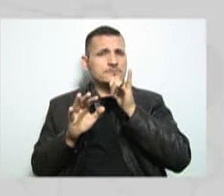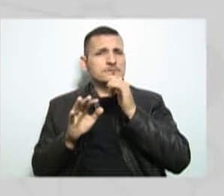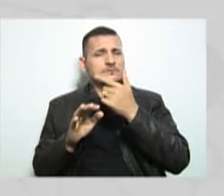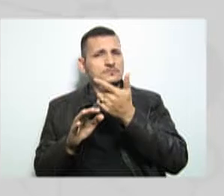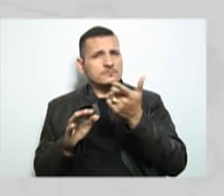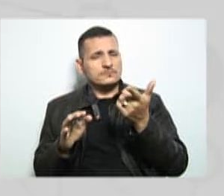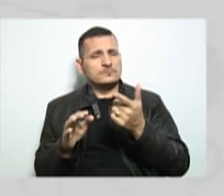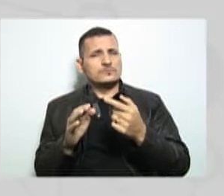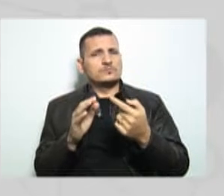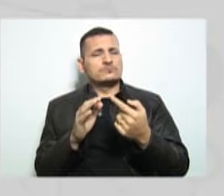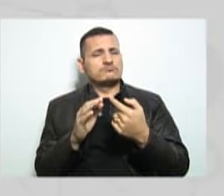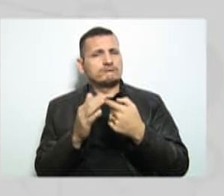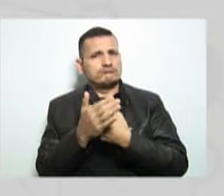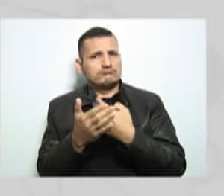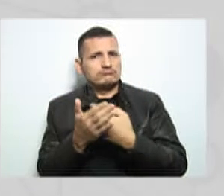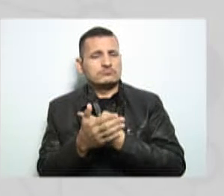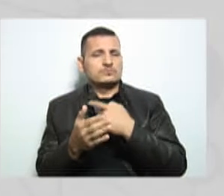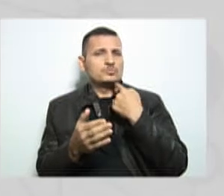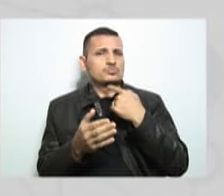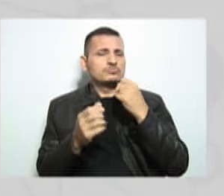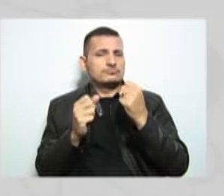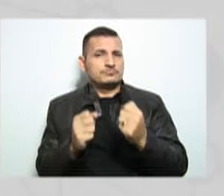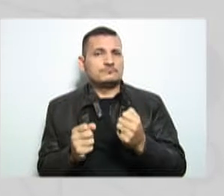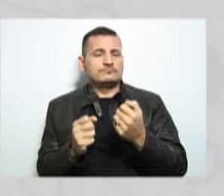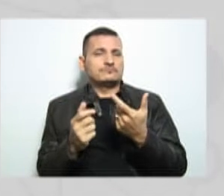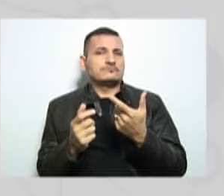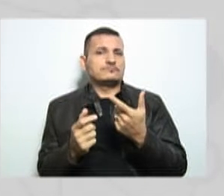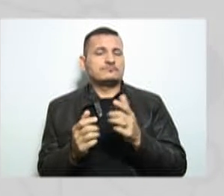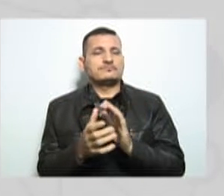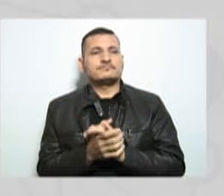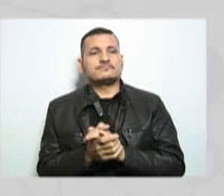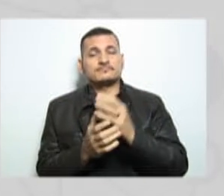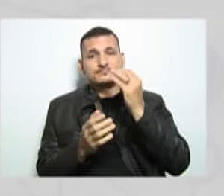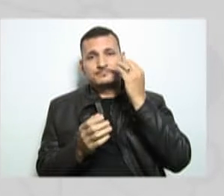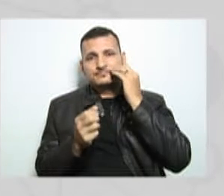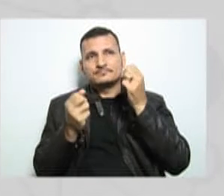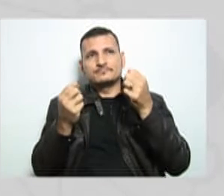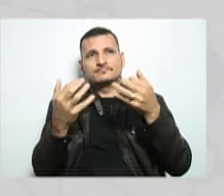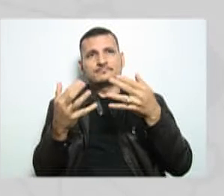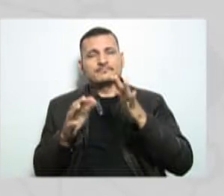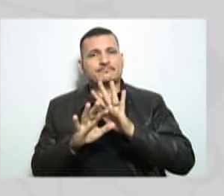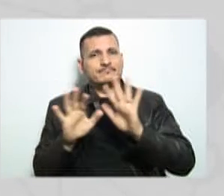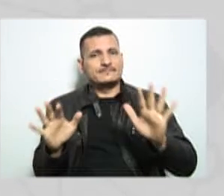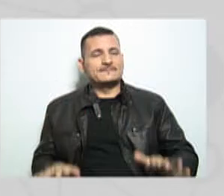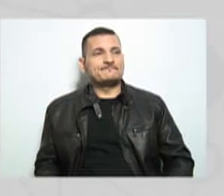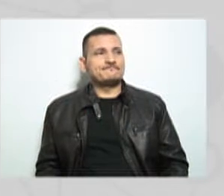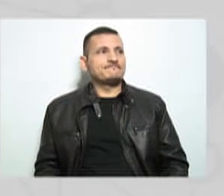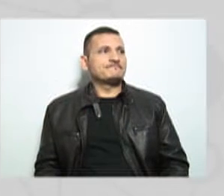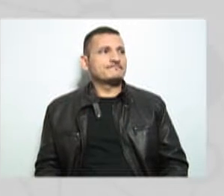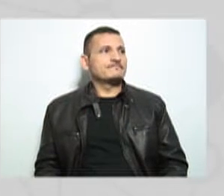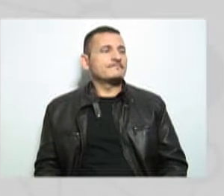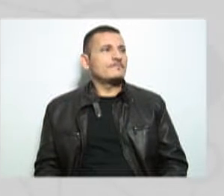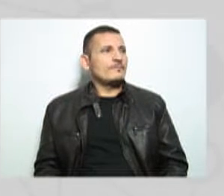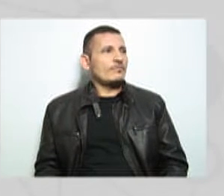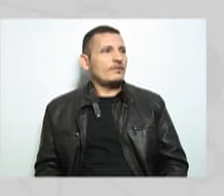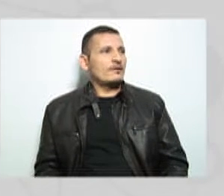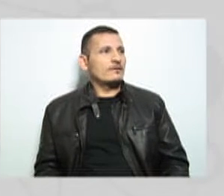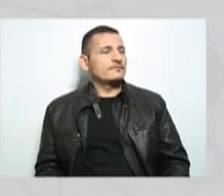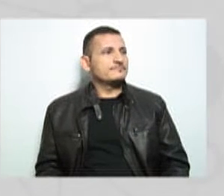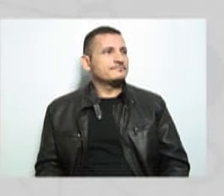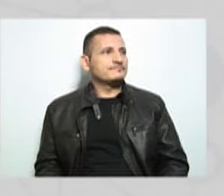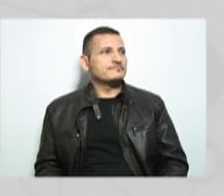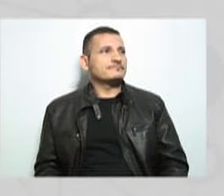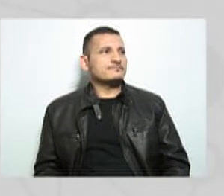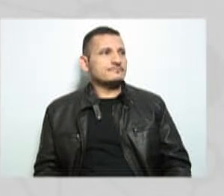podem mandar ali no nosso chat para que a gente possa estar esclarecendo. Alguma dúvida aí, professora Fernanda? Não.